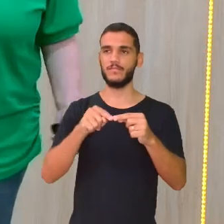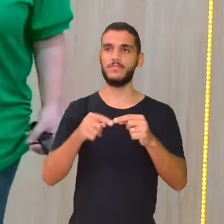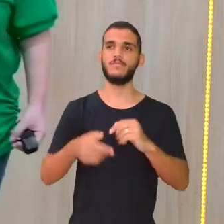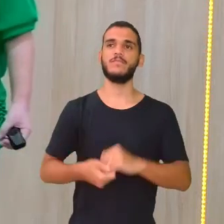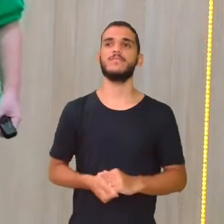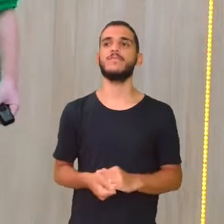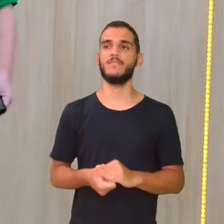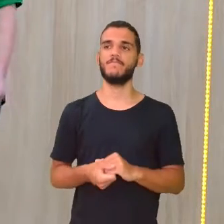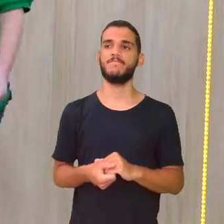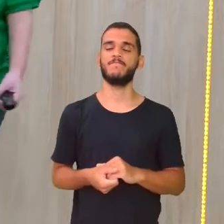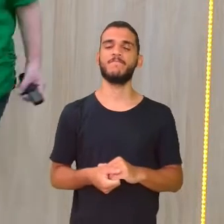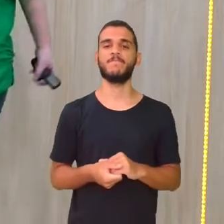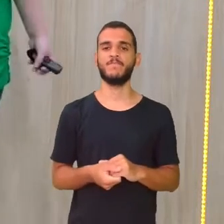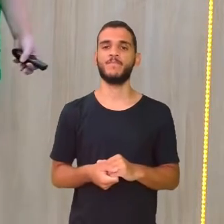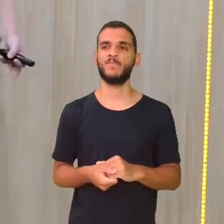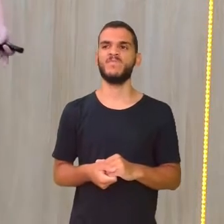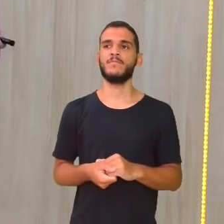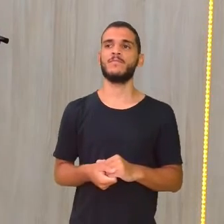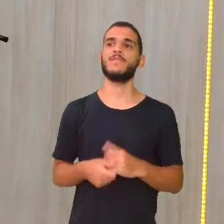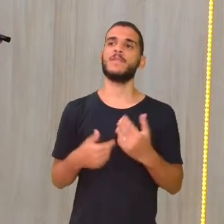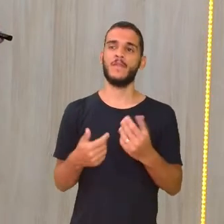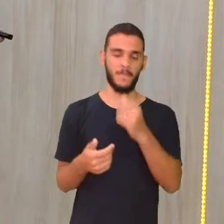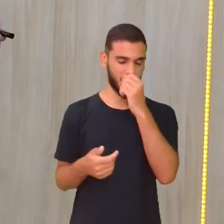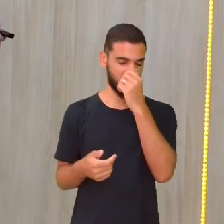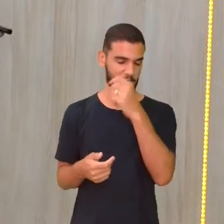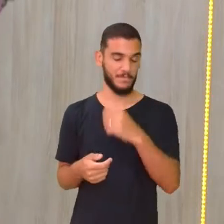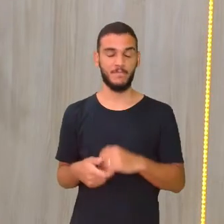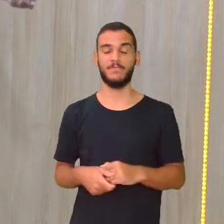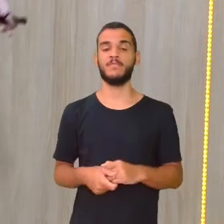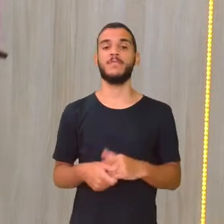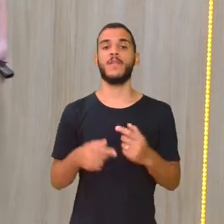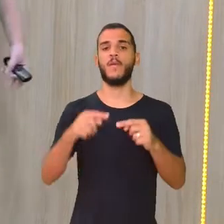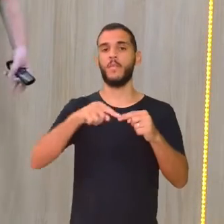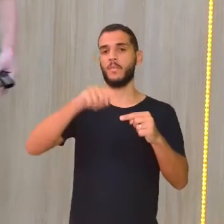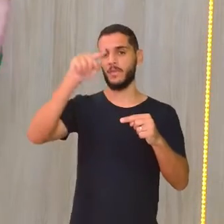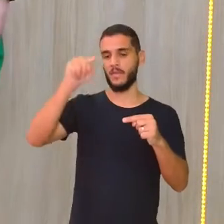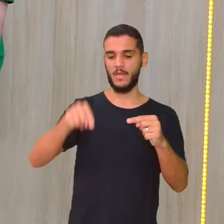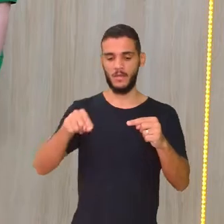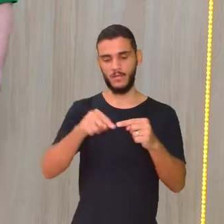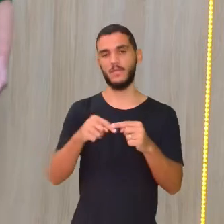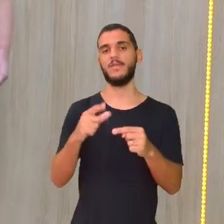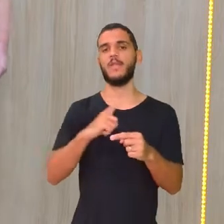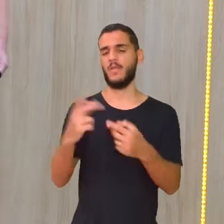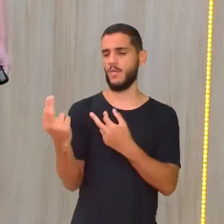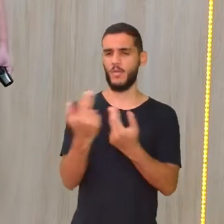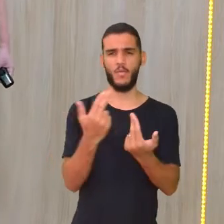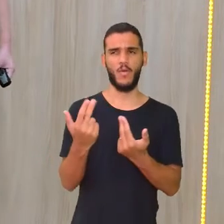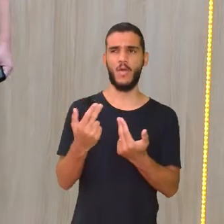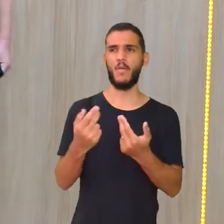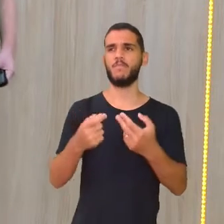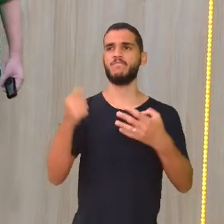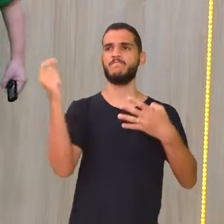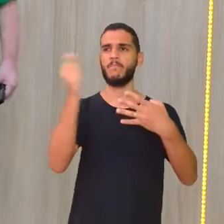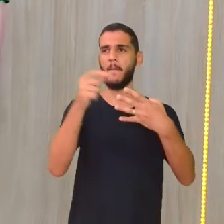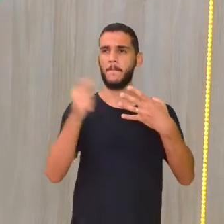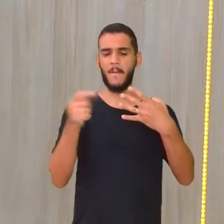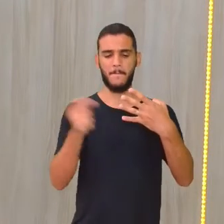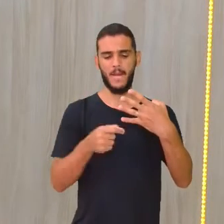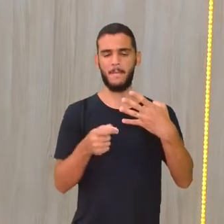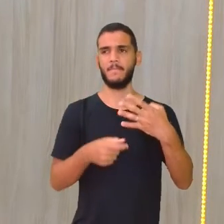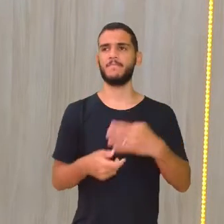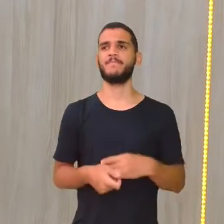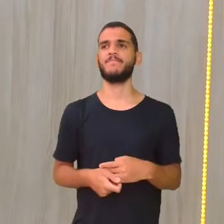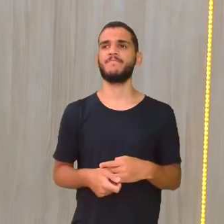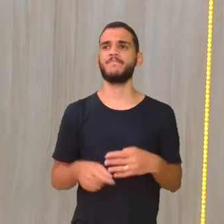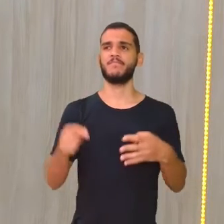polígono. Ora, se o triângulo é um polígono, então os elementos são os mesmos. Nananina, não. Olha,